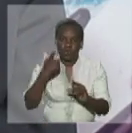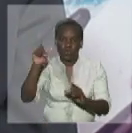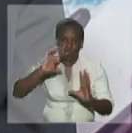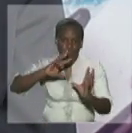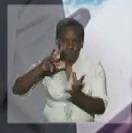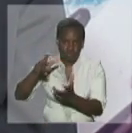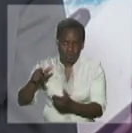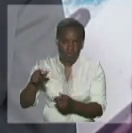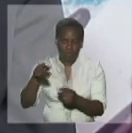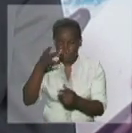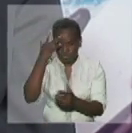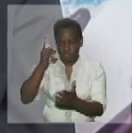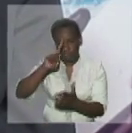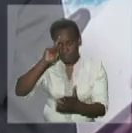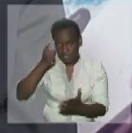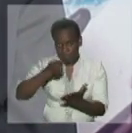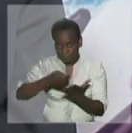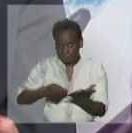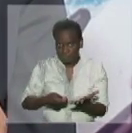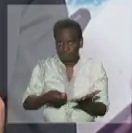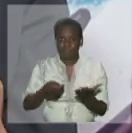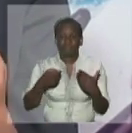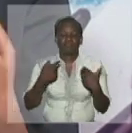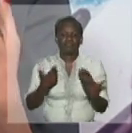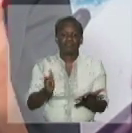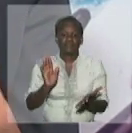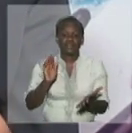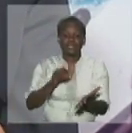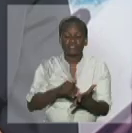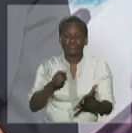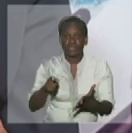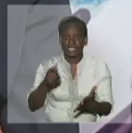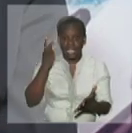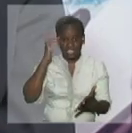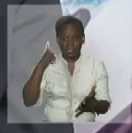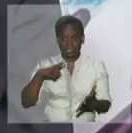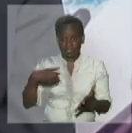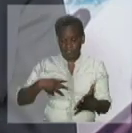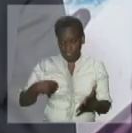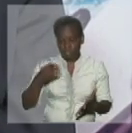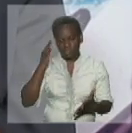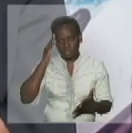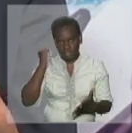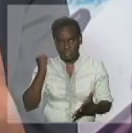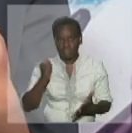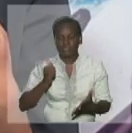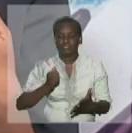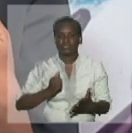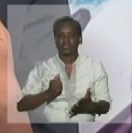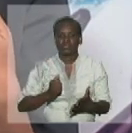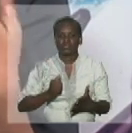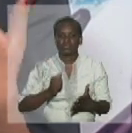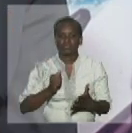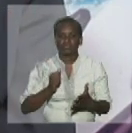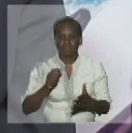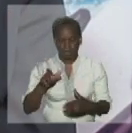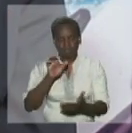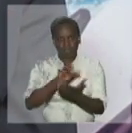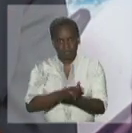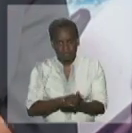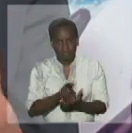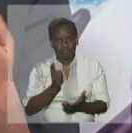outros mundos criados por essas pessoas. Até que ponto você acha que você tem um filho, eu sei,